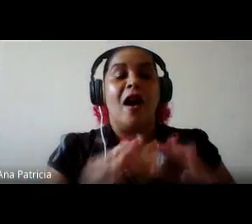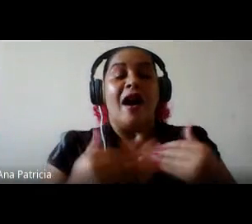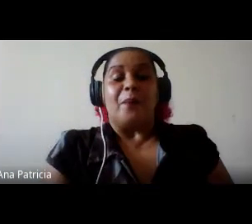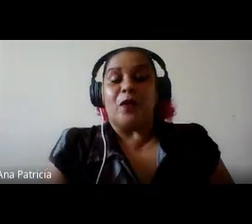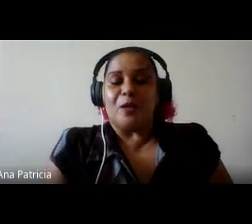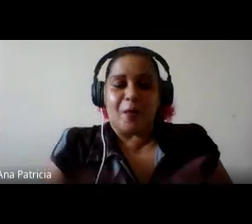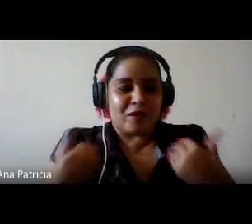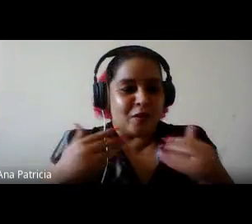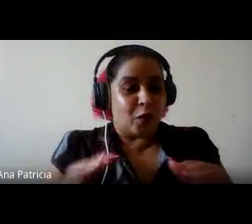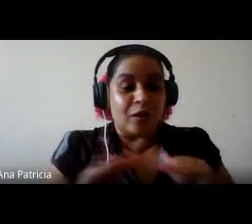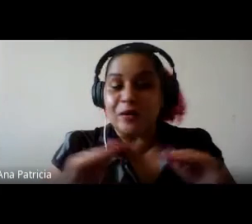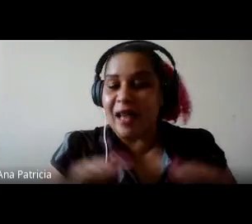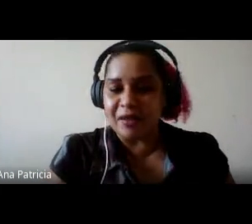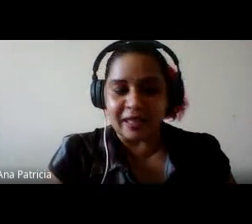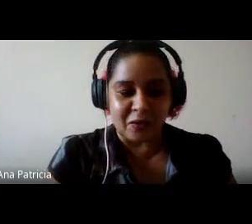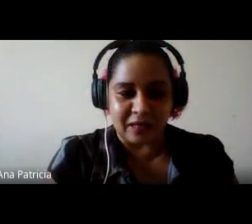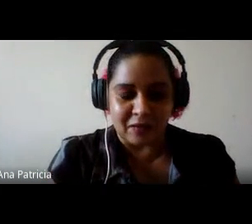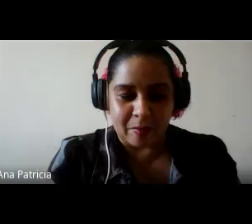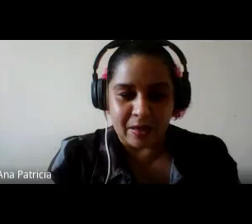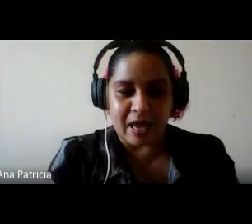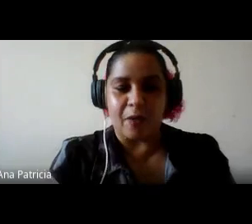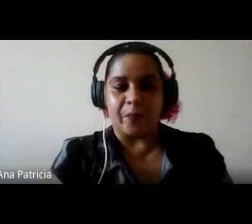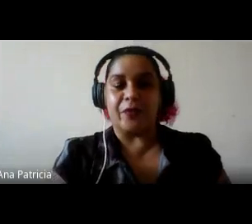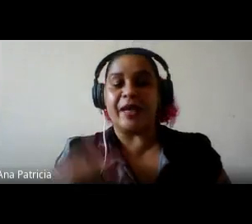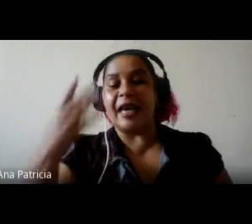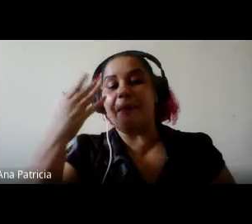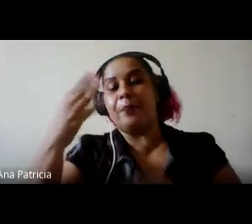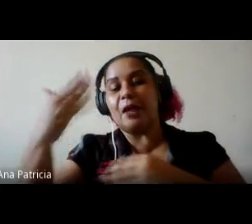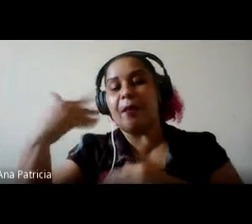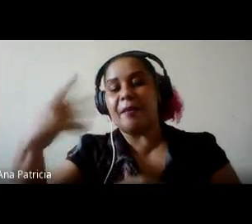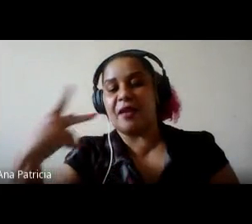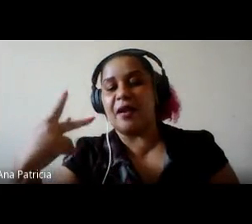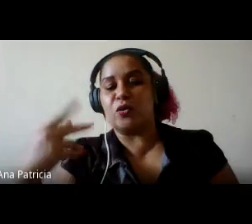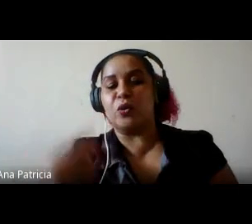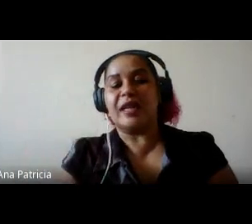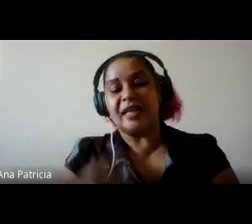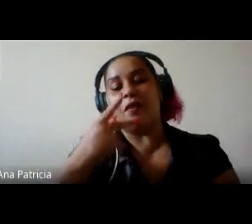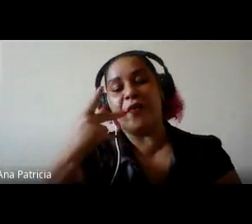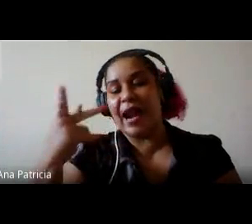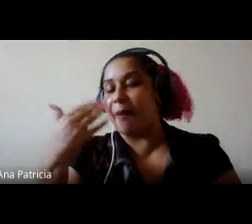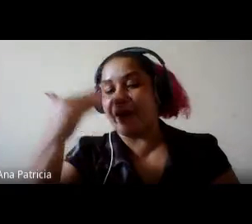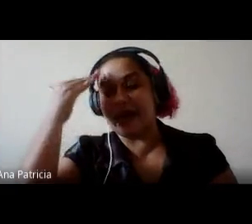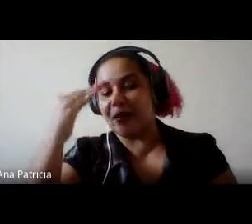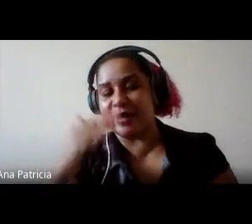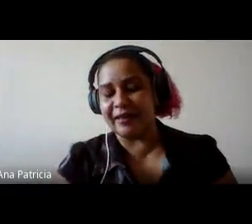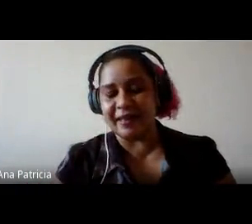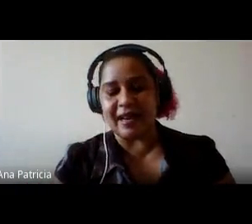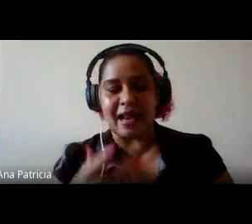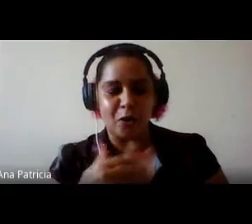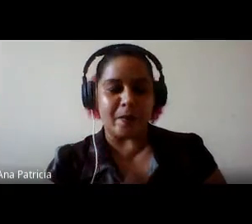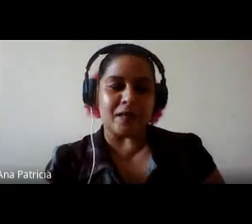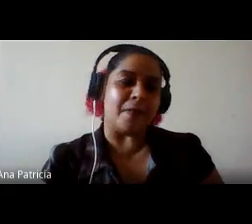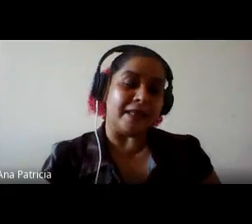novo. Quando o professor viu que eu não estava entendendo onde estava meu erro, foi que ele pediu permissão às surdas e disse, eu vou falar porque ela não está